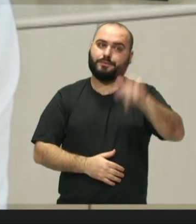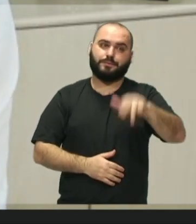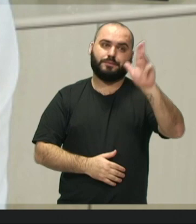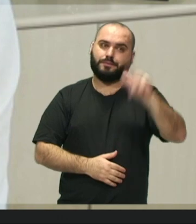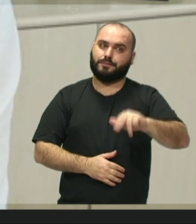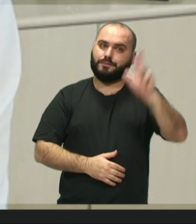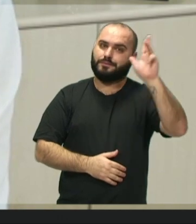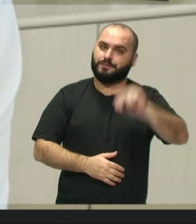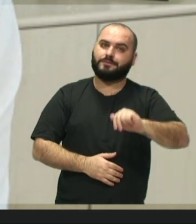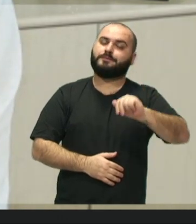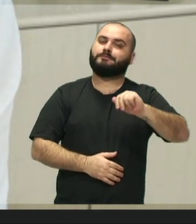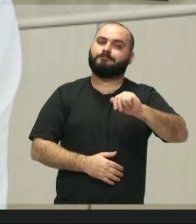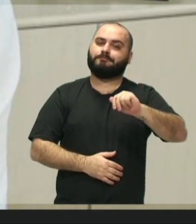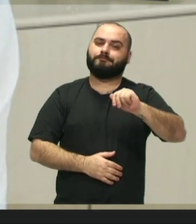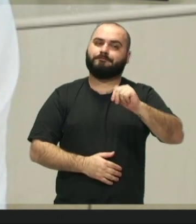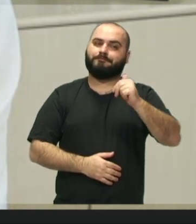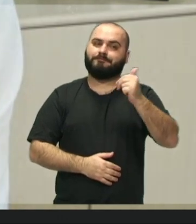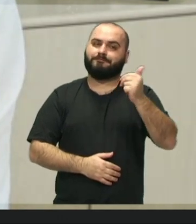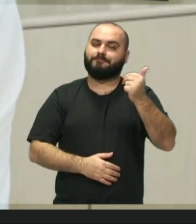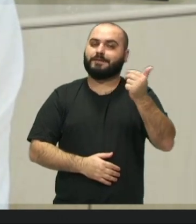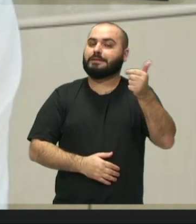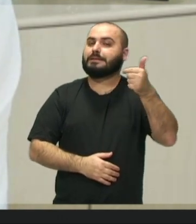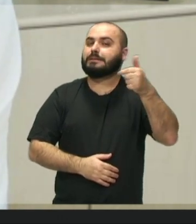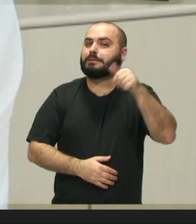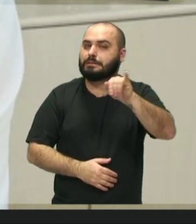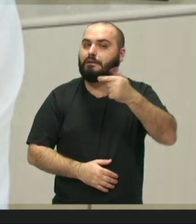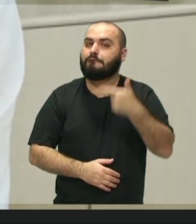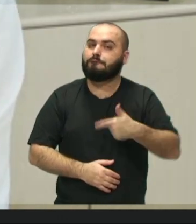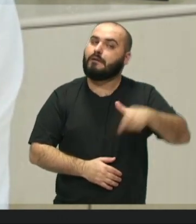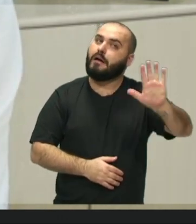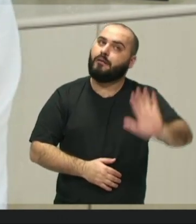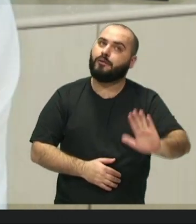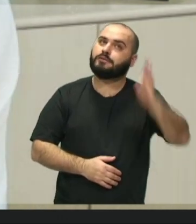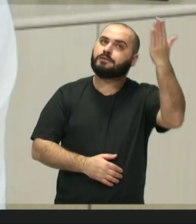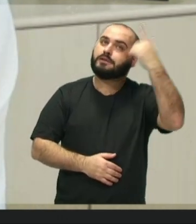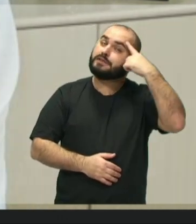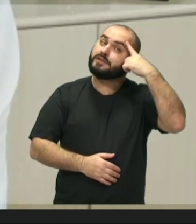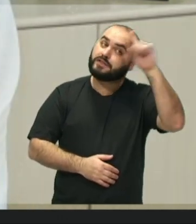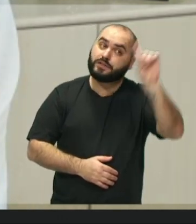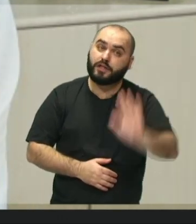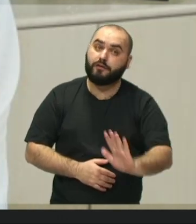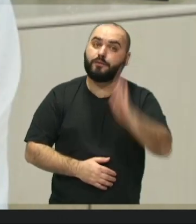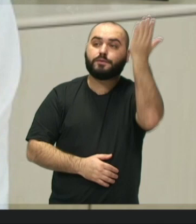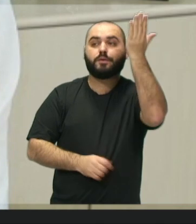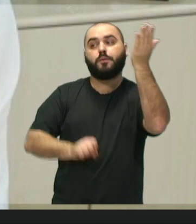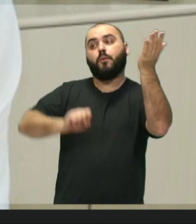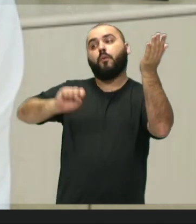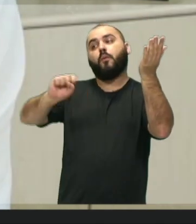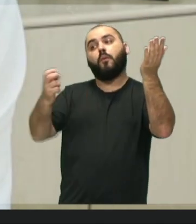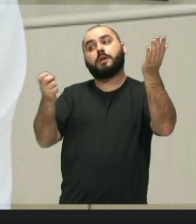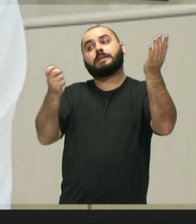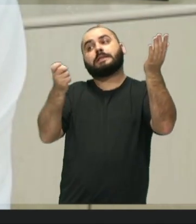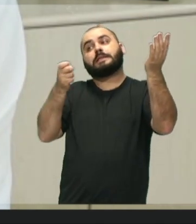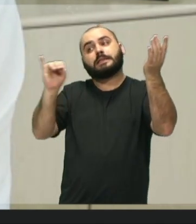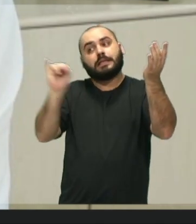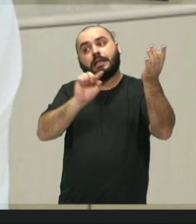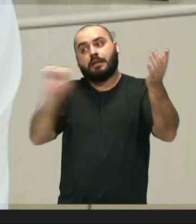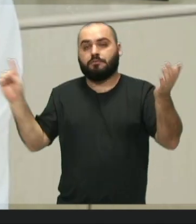né, se vai acontecer, ou quando vai acontecer, ou se não vai acontecer. Outro sim,